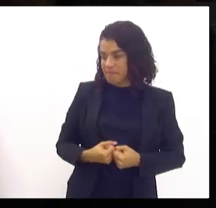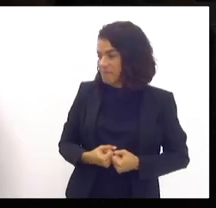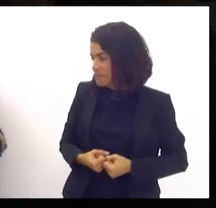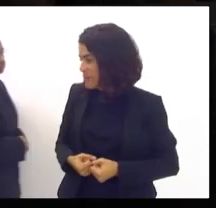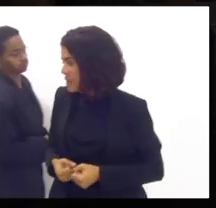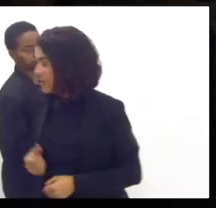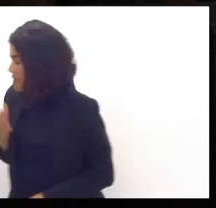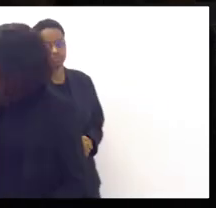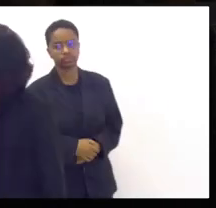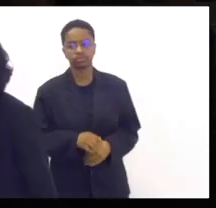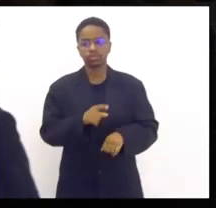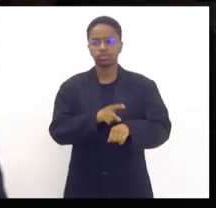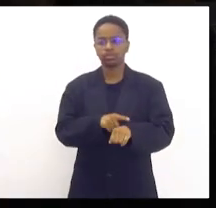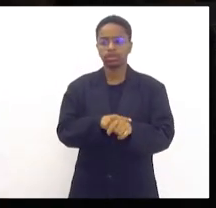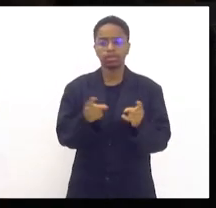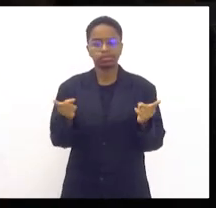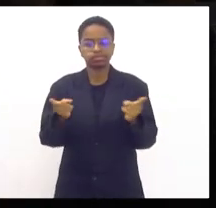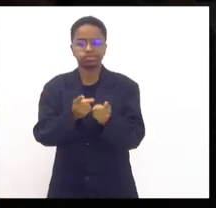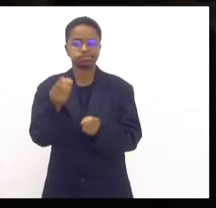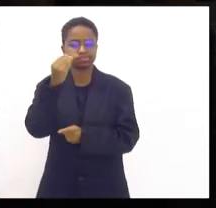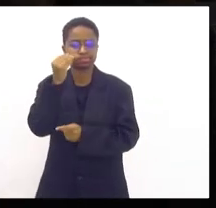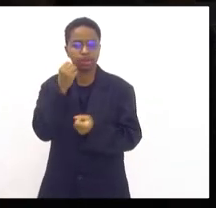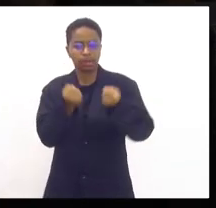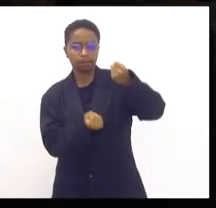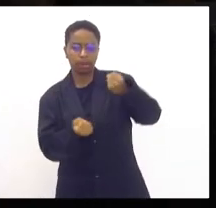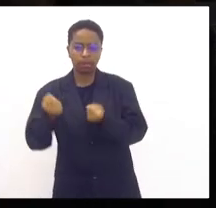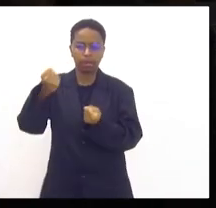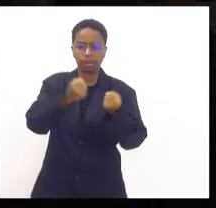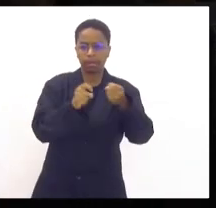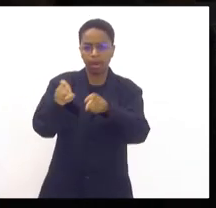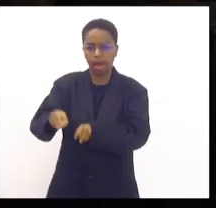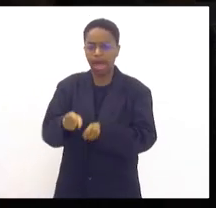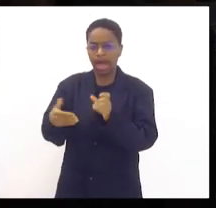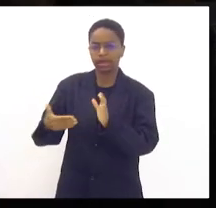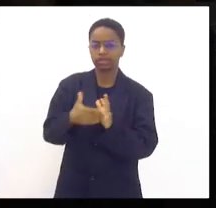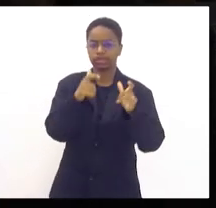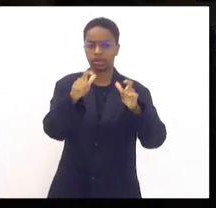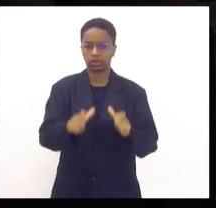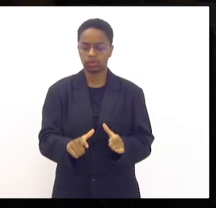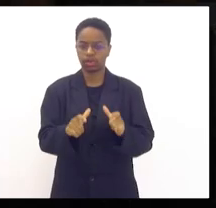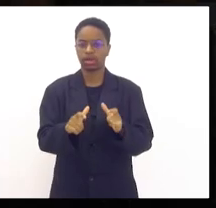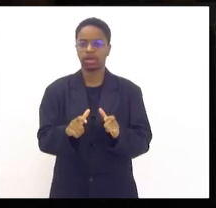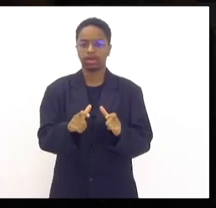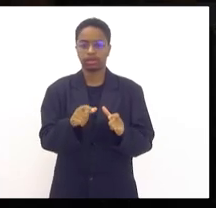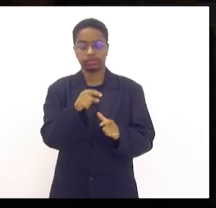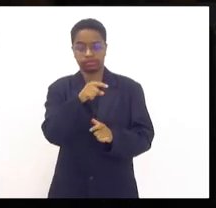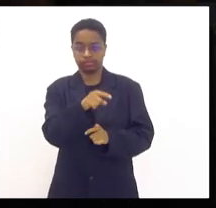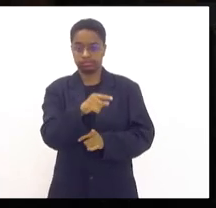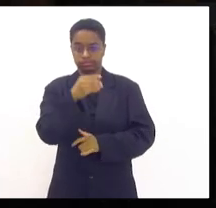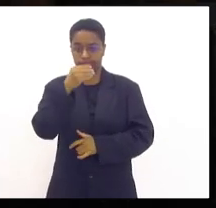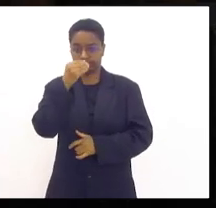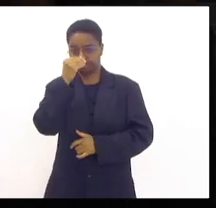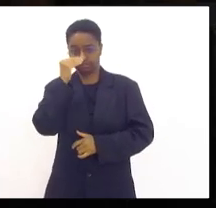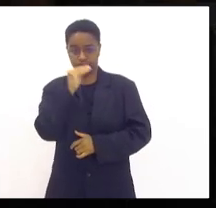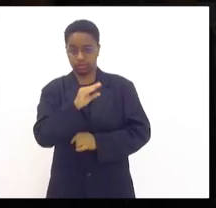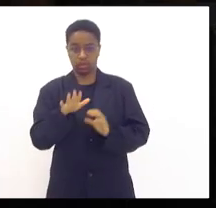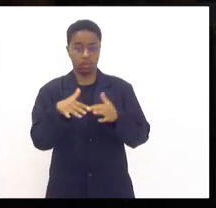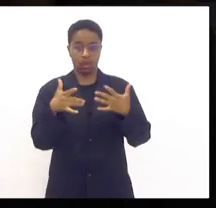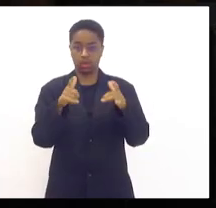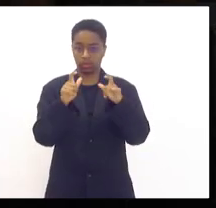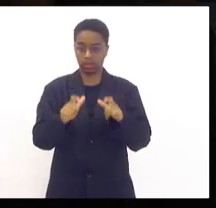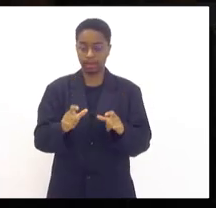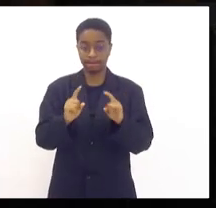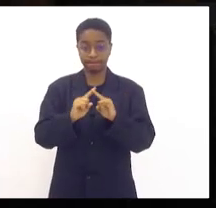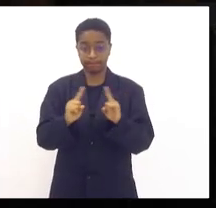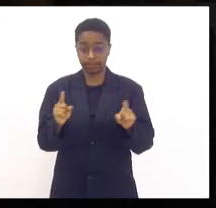tempo, sair do seu sítio e ir até o destino, que Vossa Excelência ignorava qual era, que só